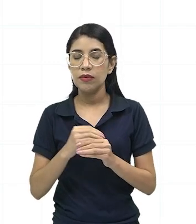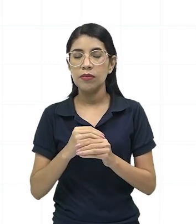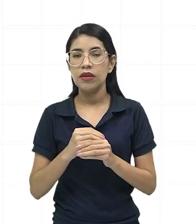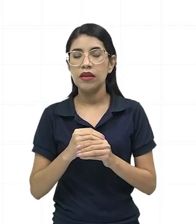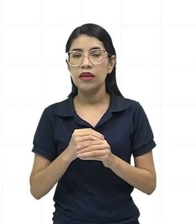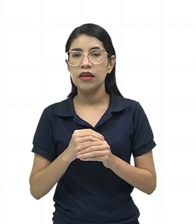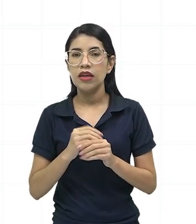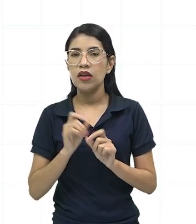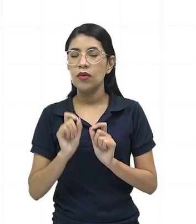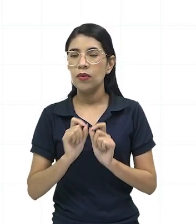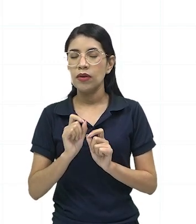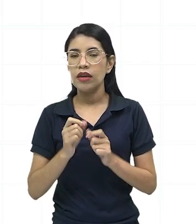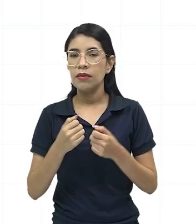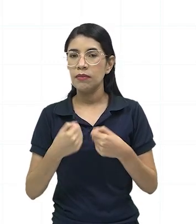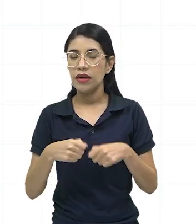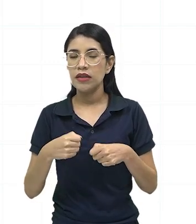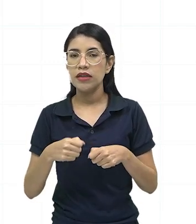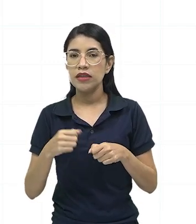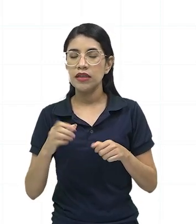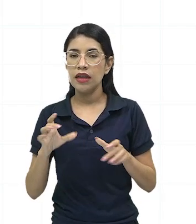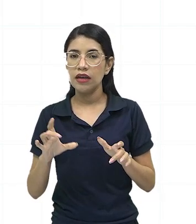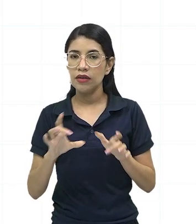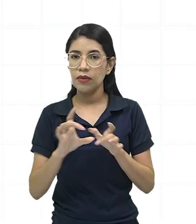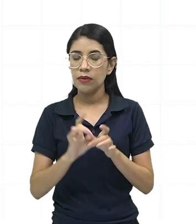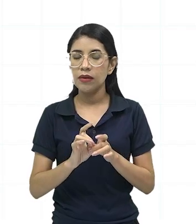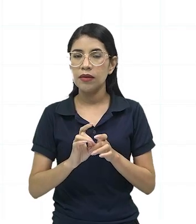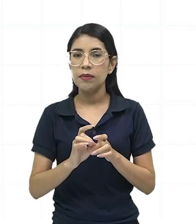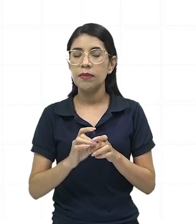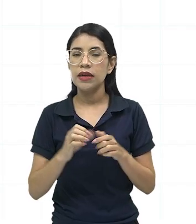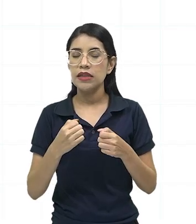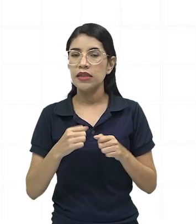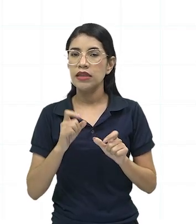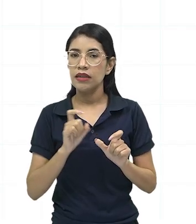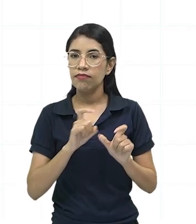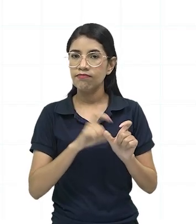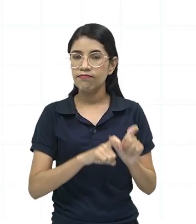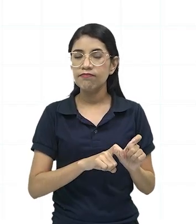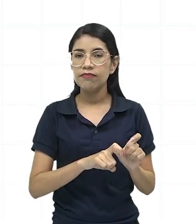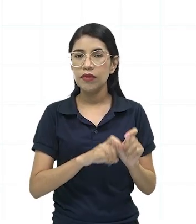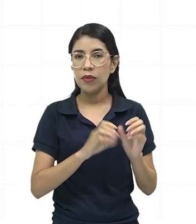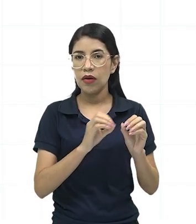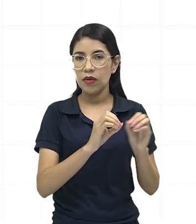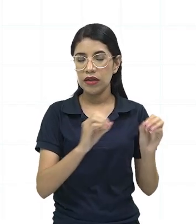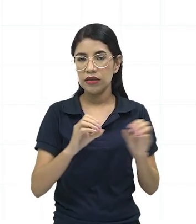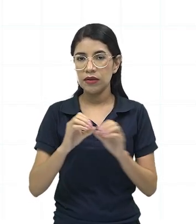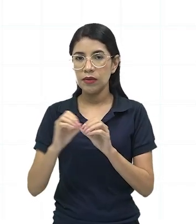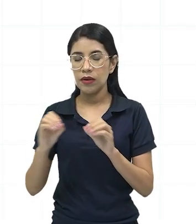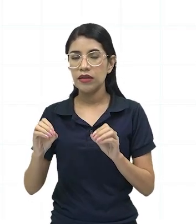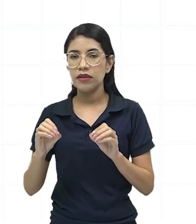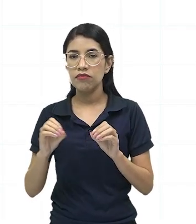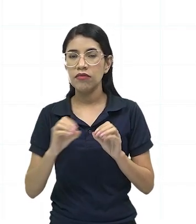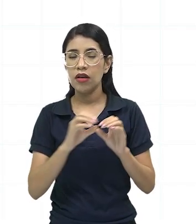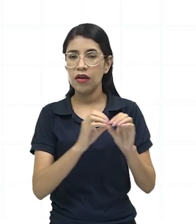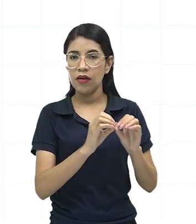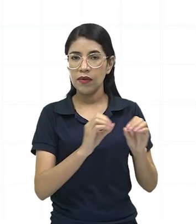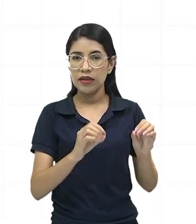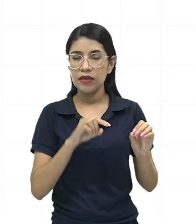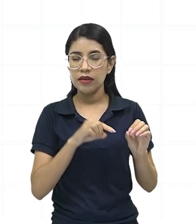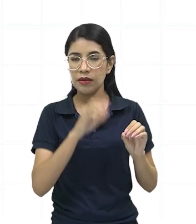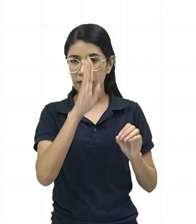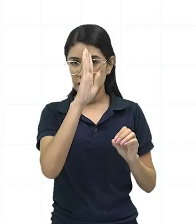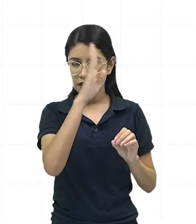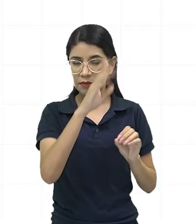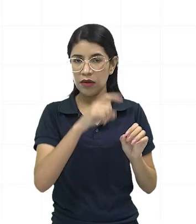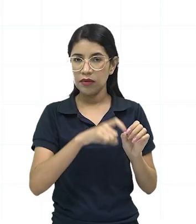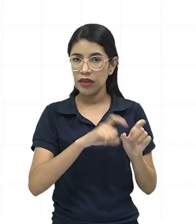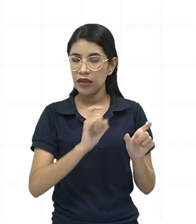de subordinação. Uma oração depende da outra. Eu tenho uma oração principal, que é